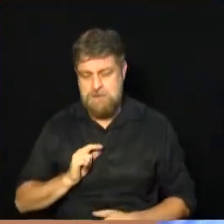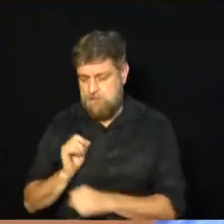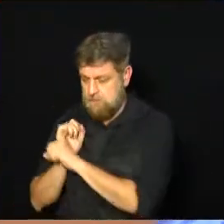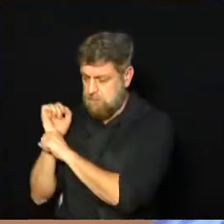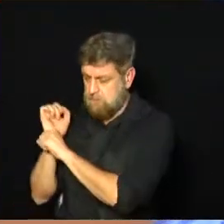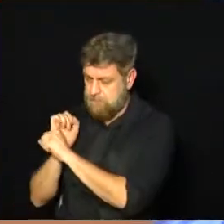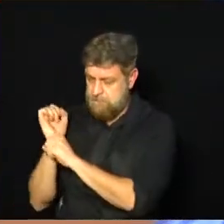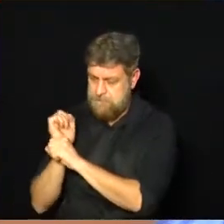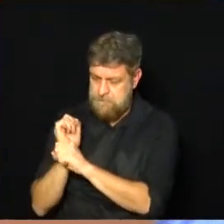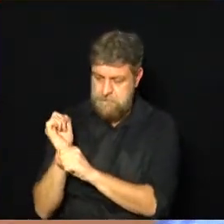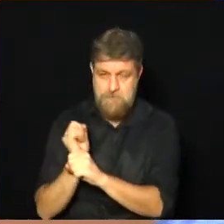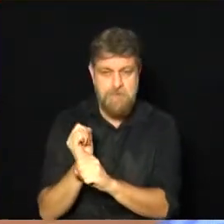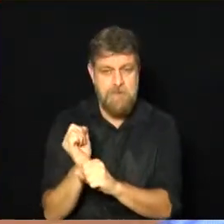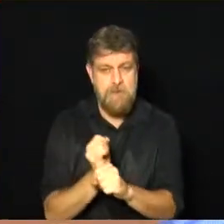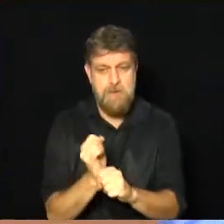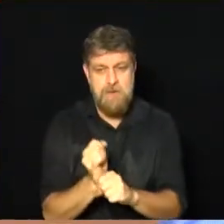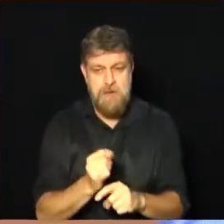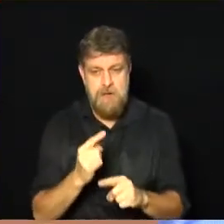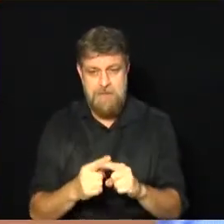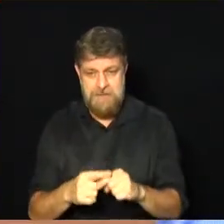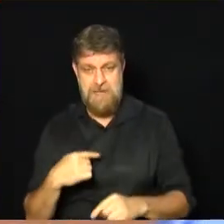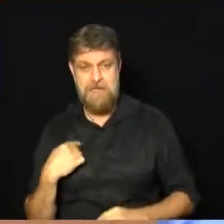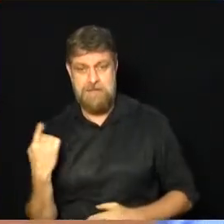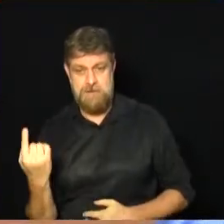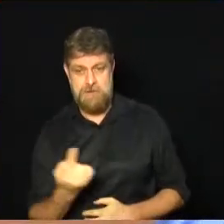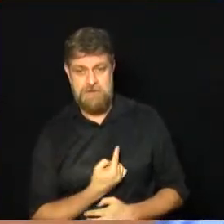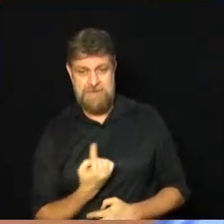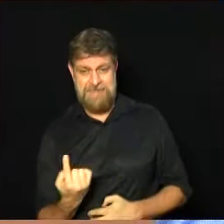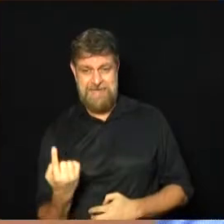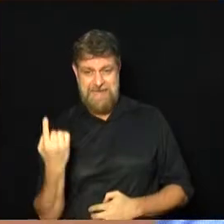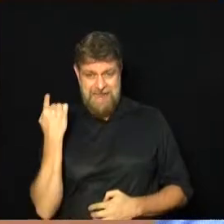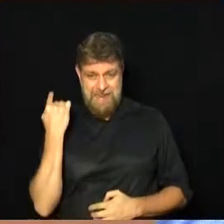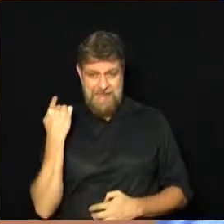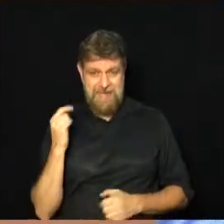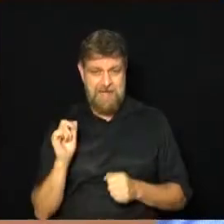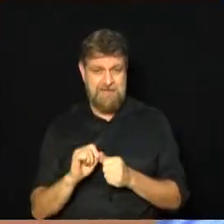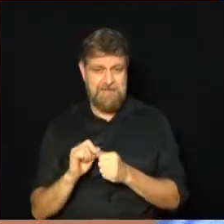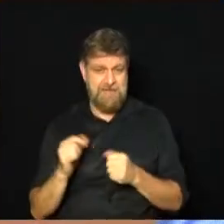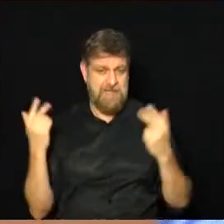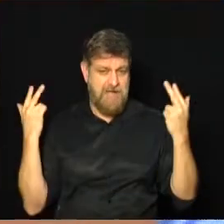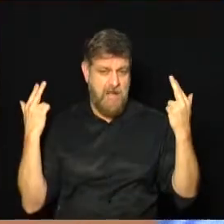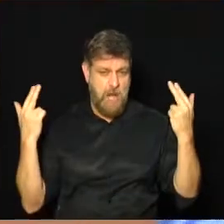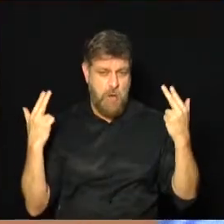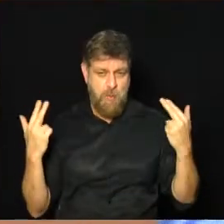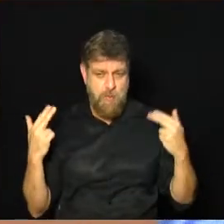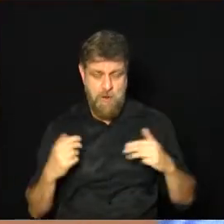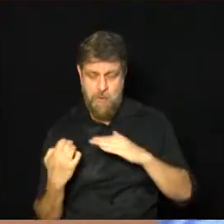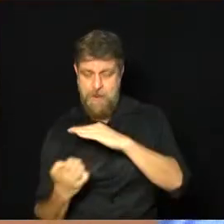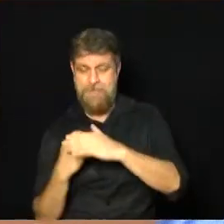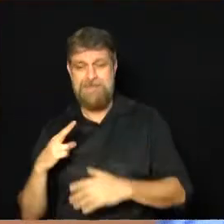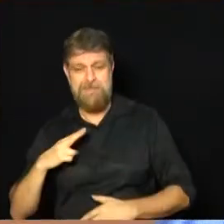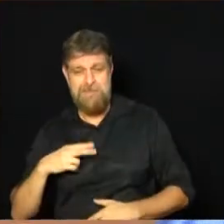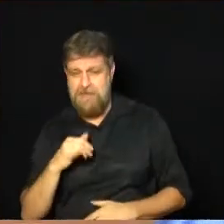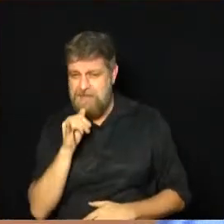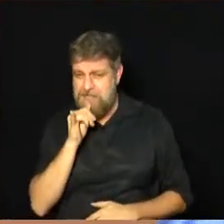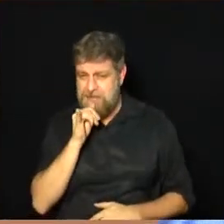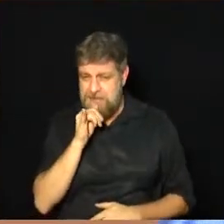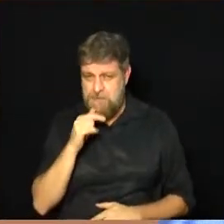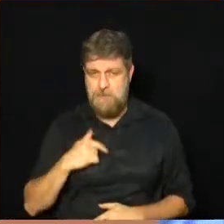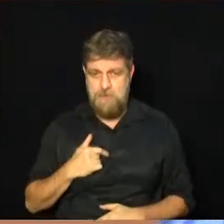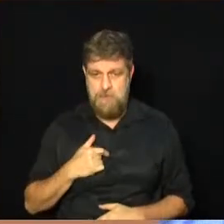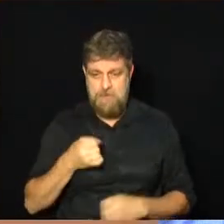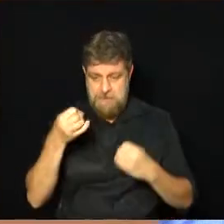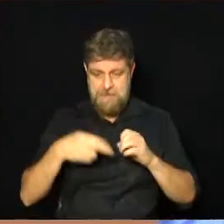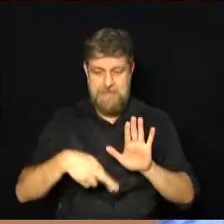todos, porque se nós tivéssemos feito como se faz na iniciativa privada, por exemplo, que é desse jeito que eu